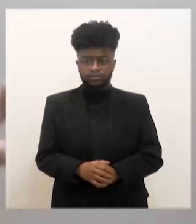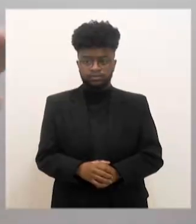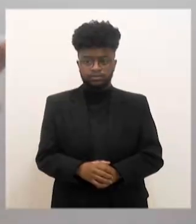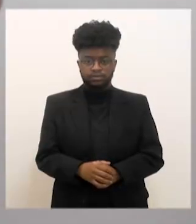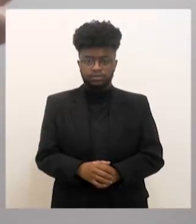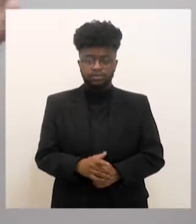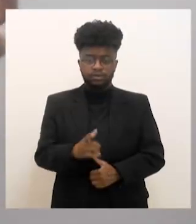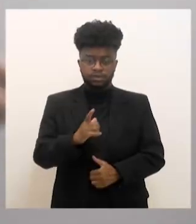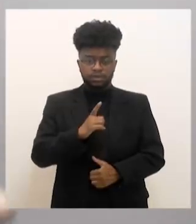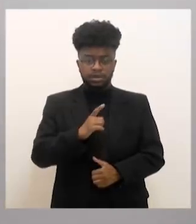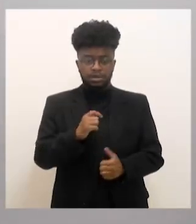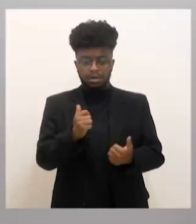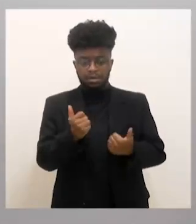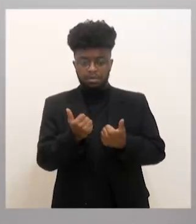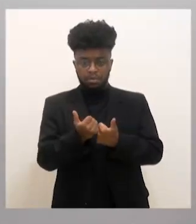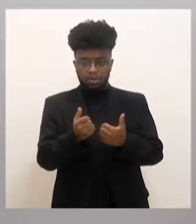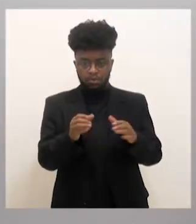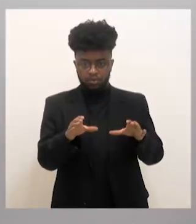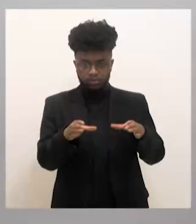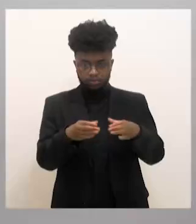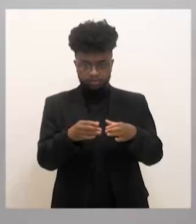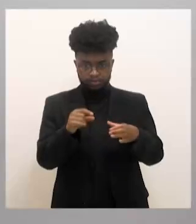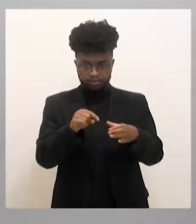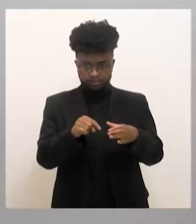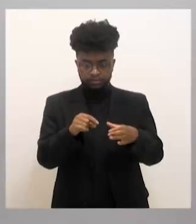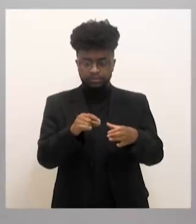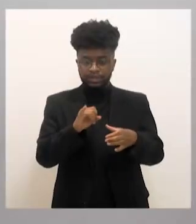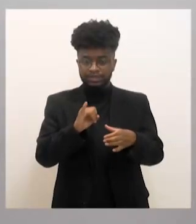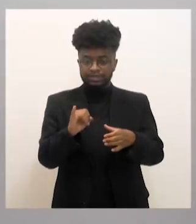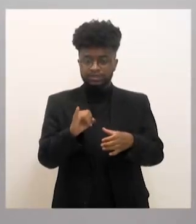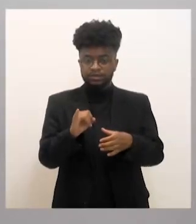uma cooperação comunitária quando ele